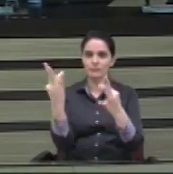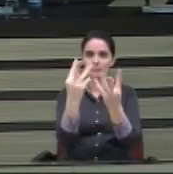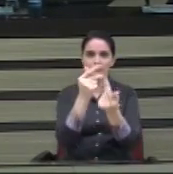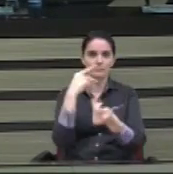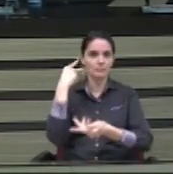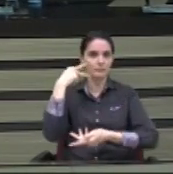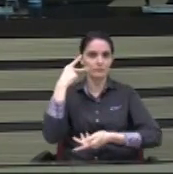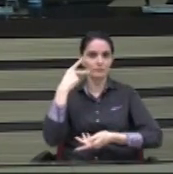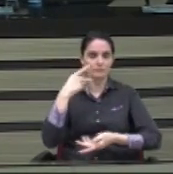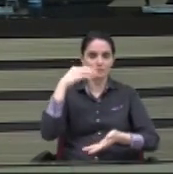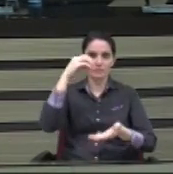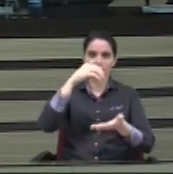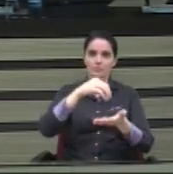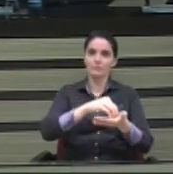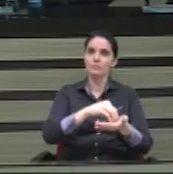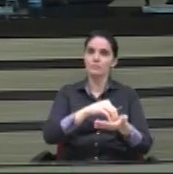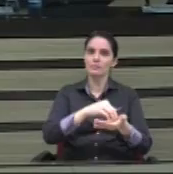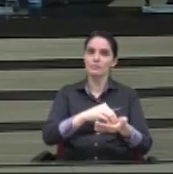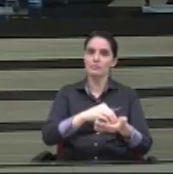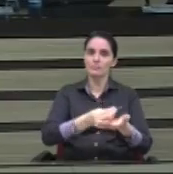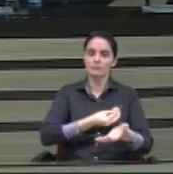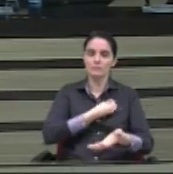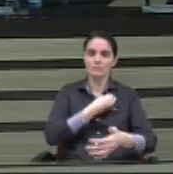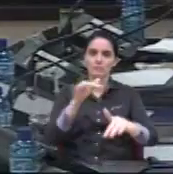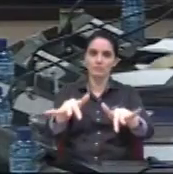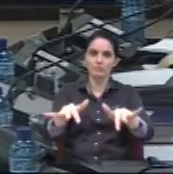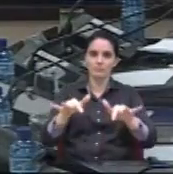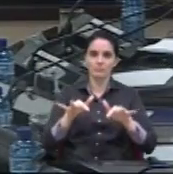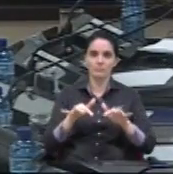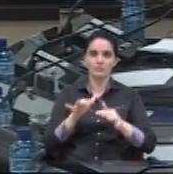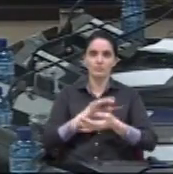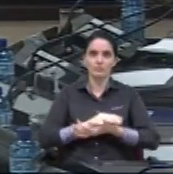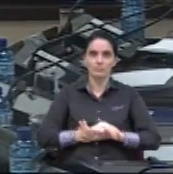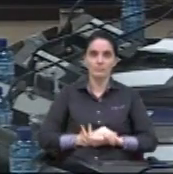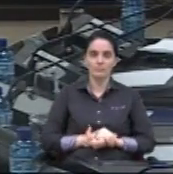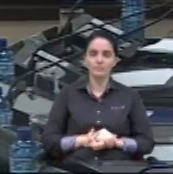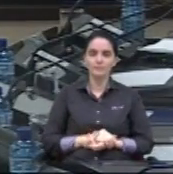vereadores que registrem suas presenças.